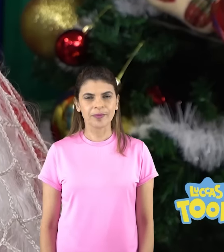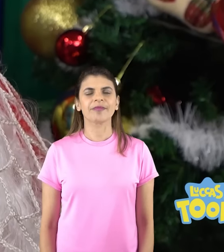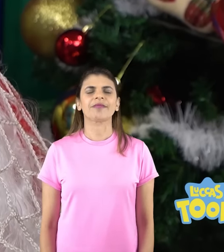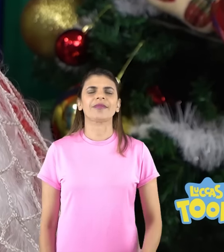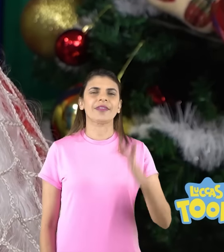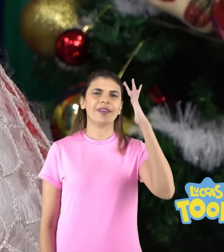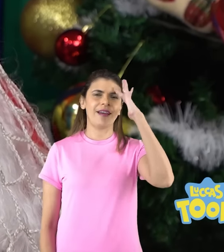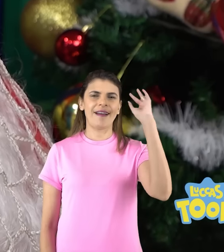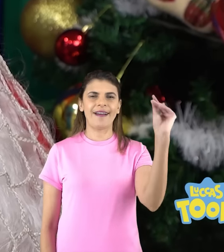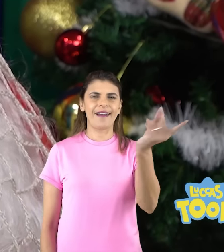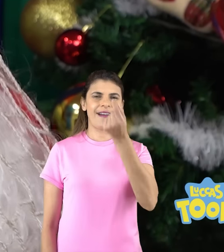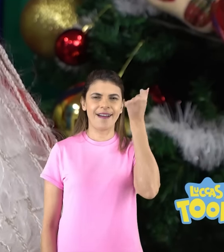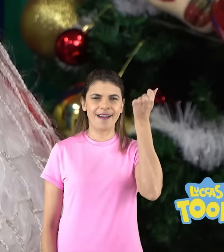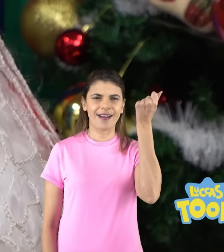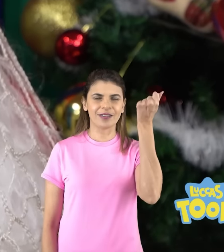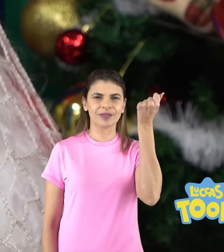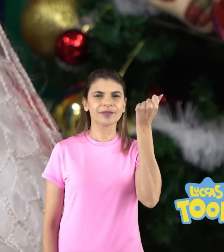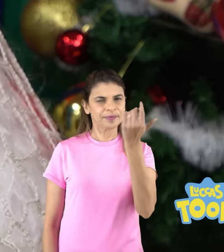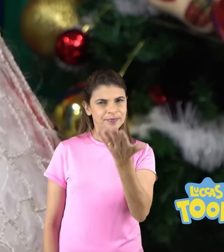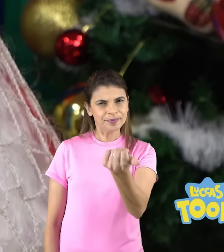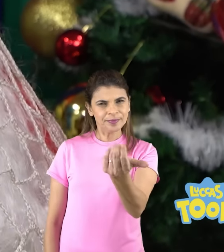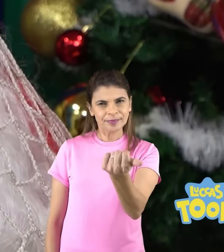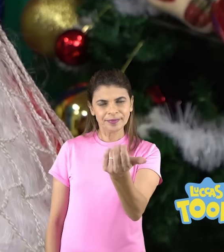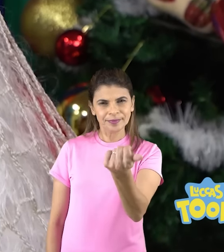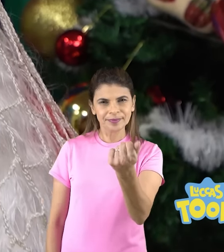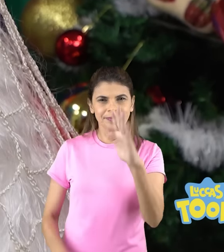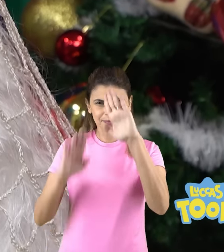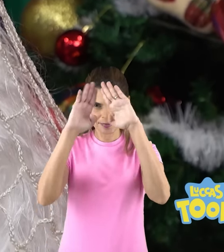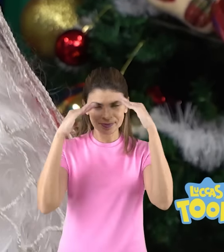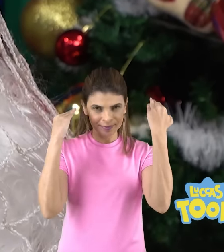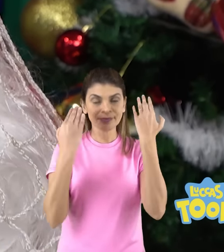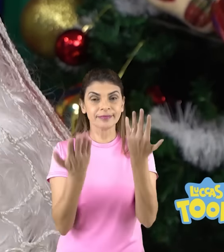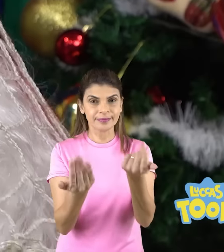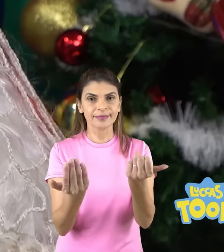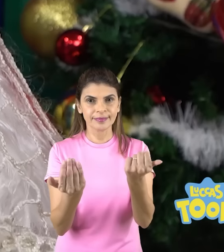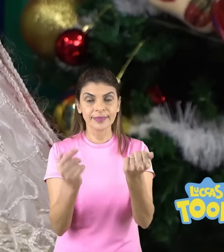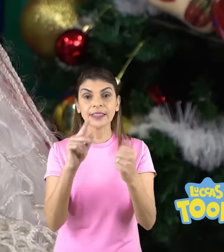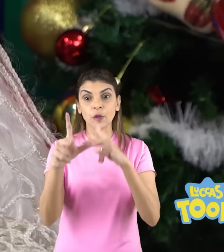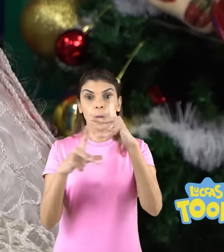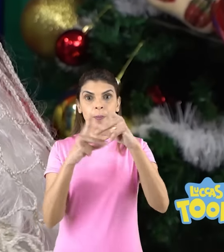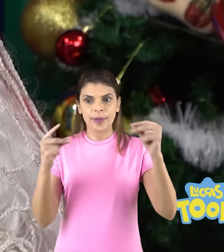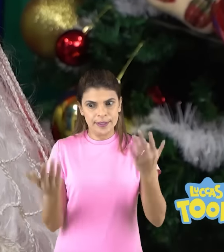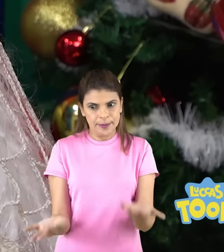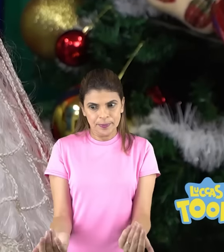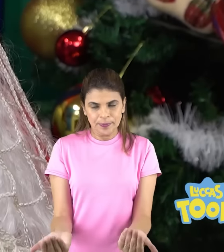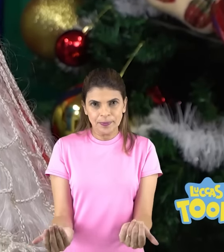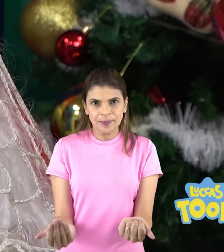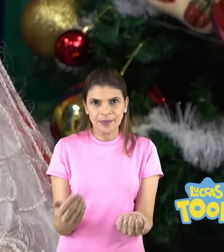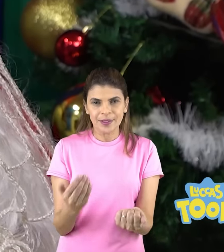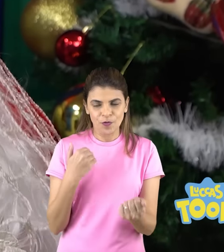Já sei! Vem cá, Luke! Deixa eu encostar do seu presente!